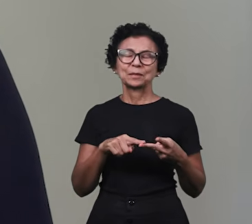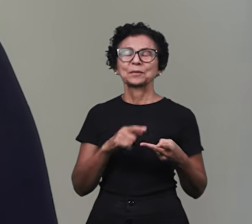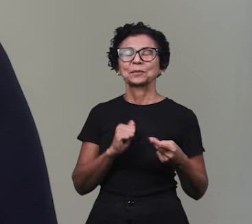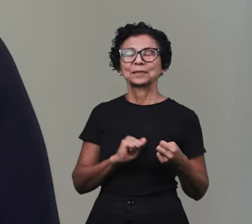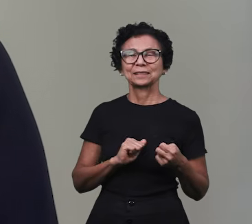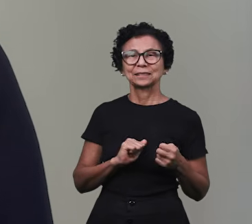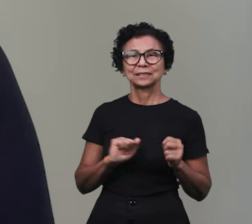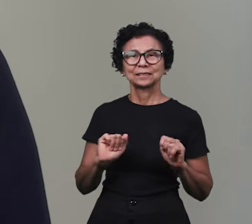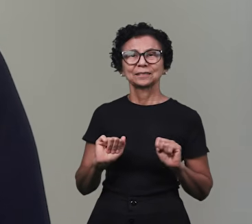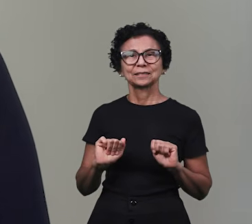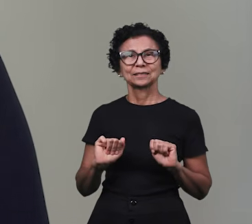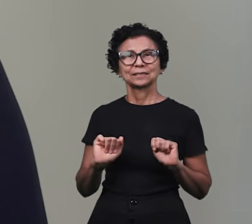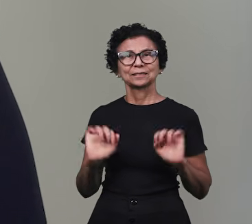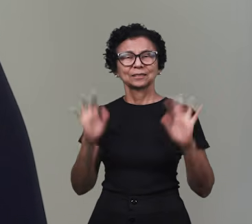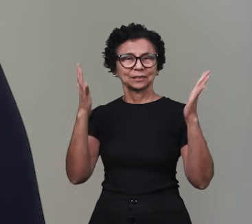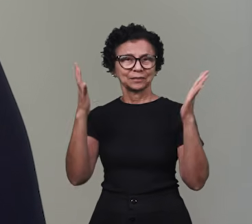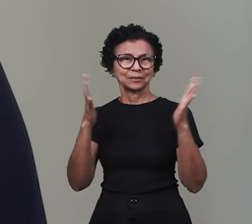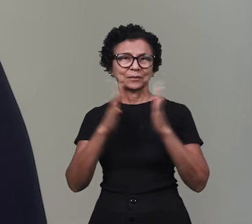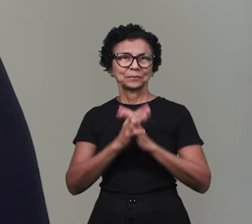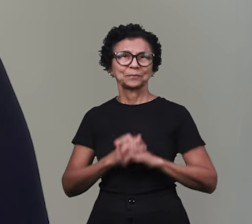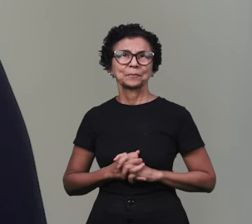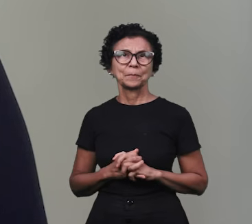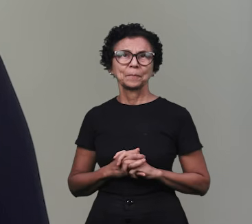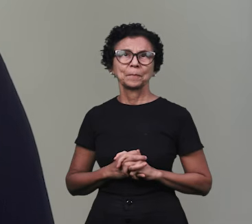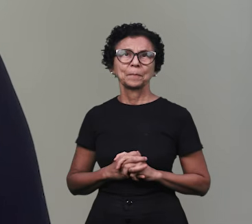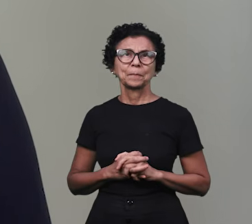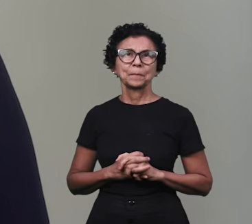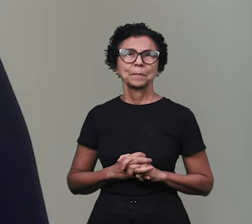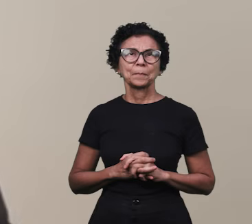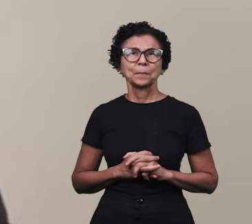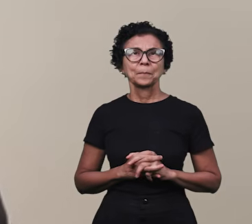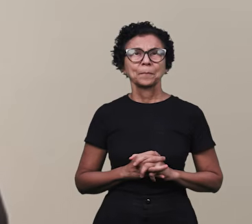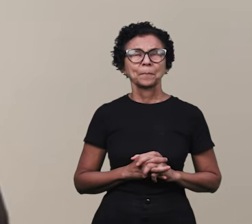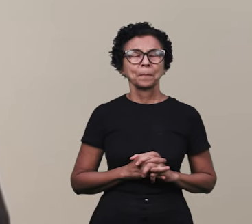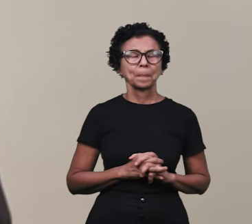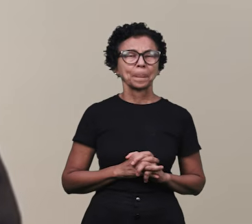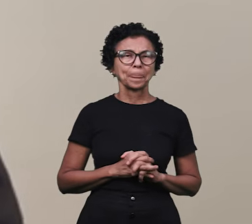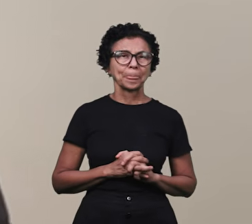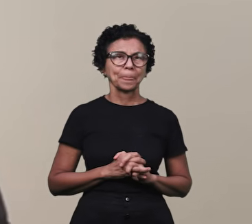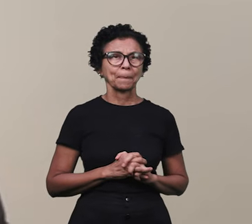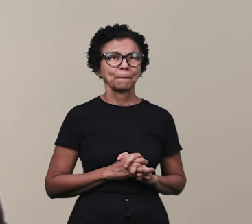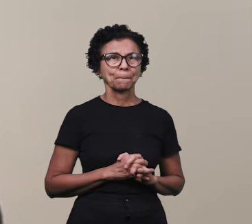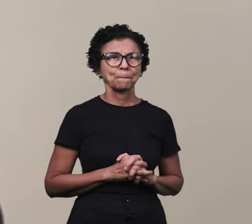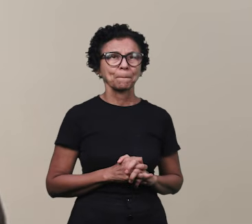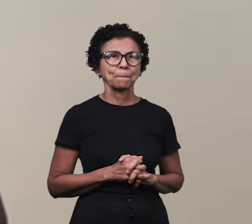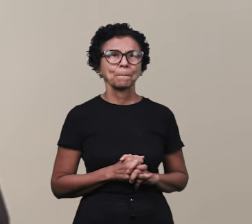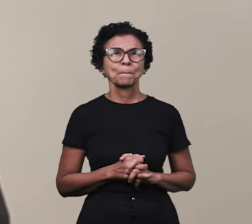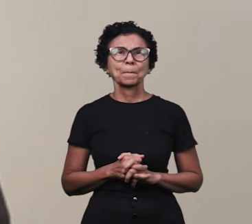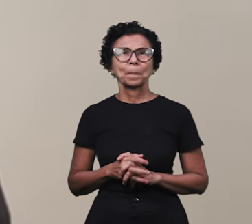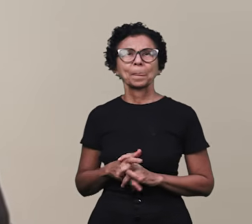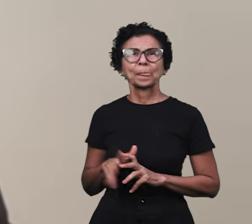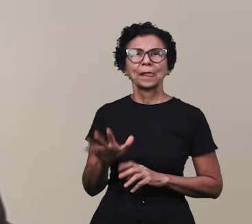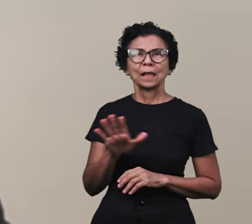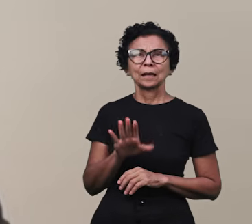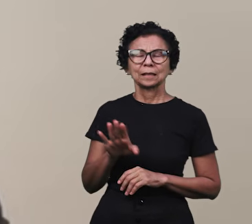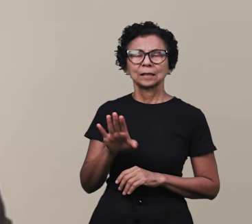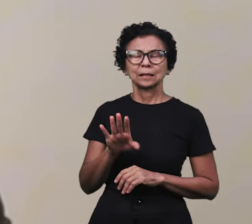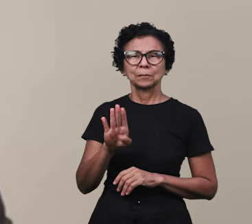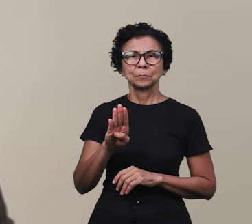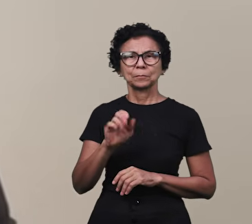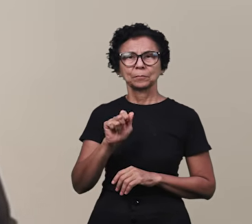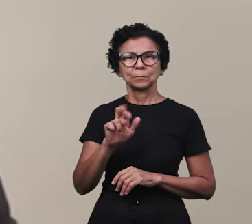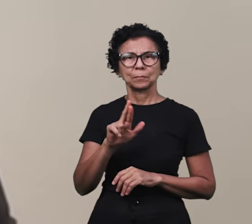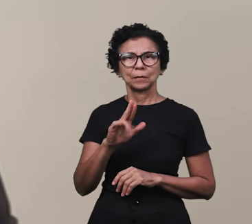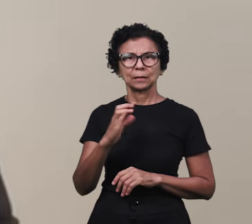Portugal, sobre este evento e o operar do Senhor na vida dos irmãos. Vamos conferir. Tivemos aqui em Barcelona e em